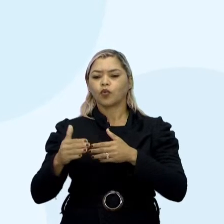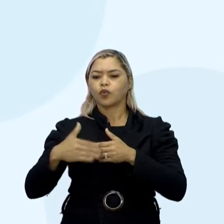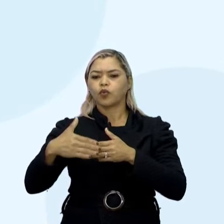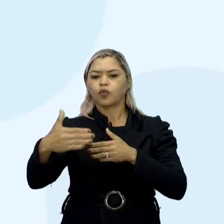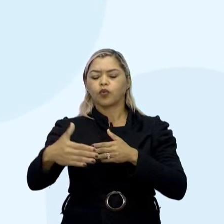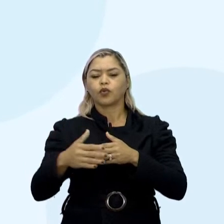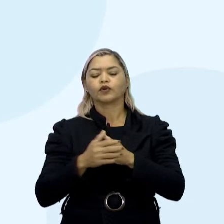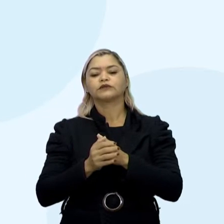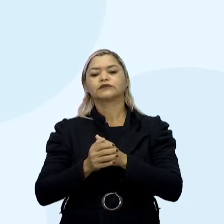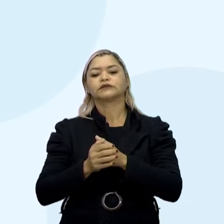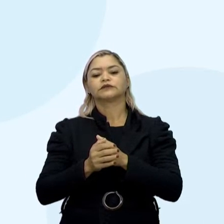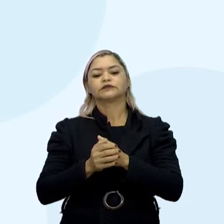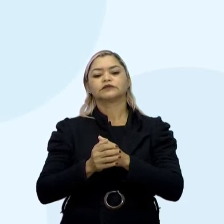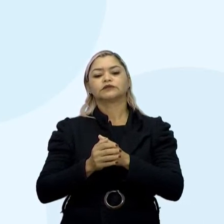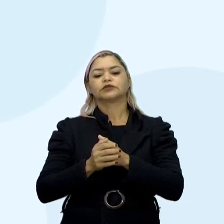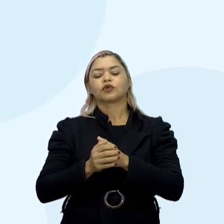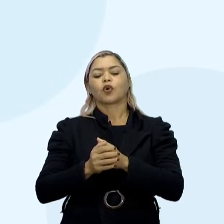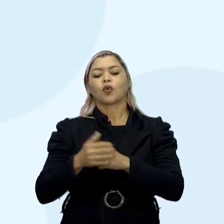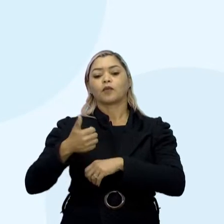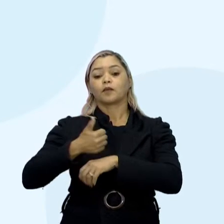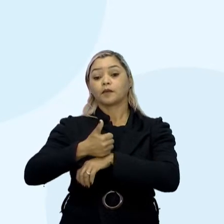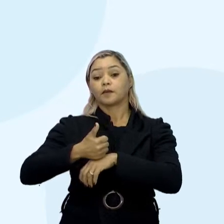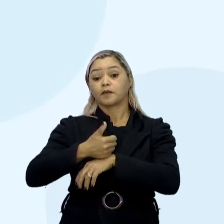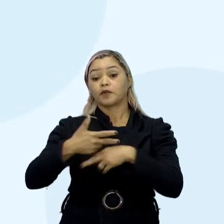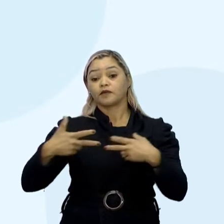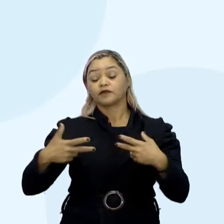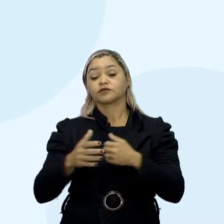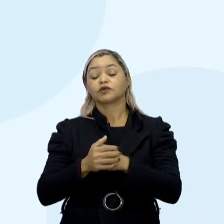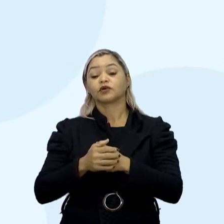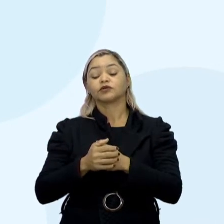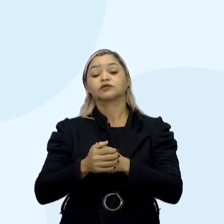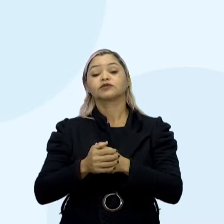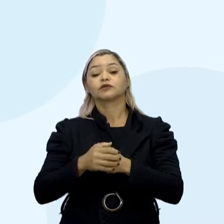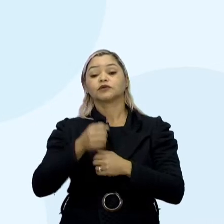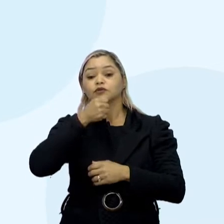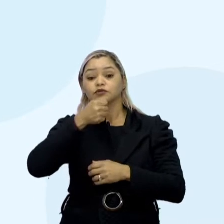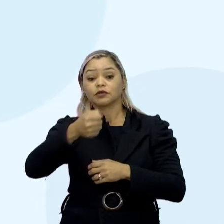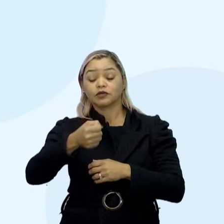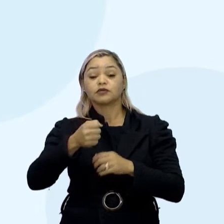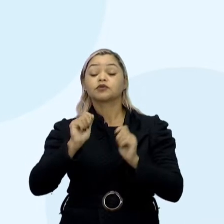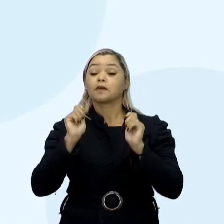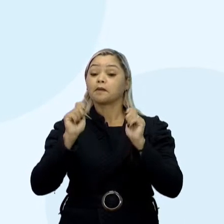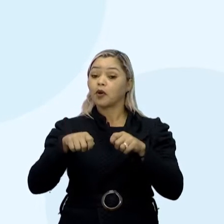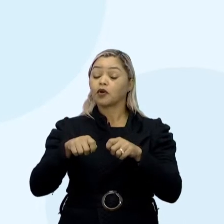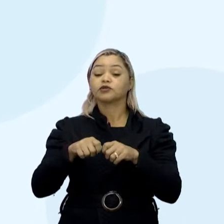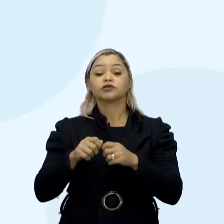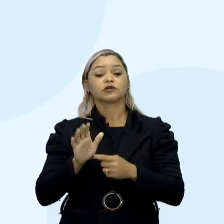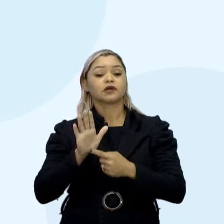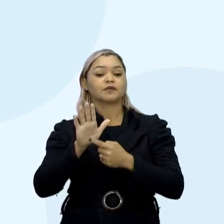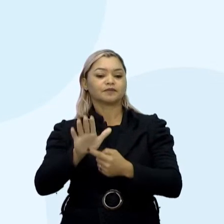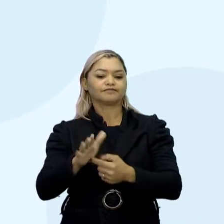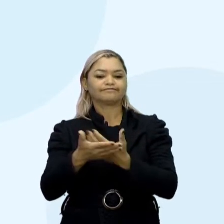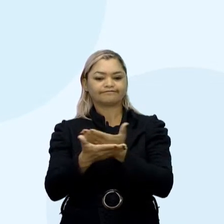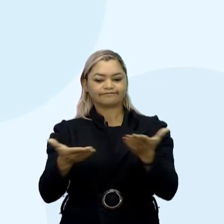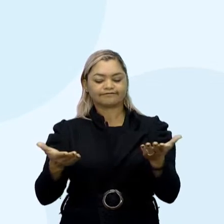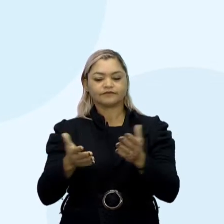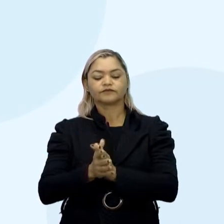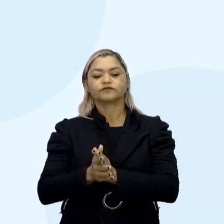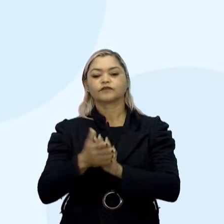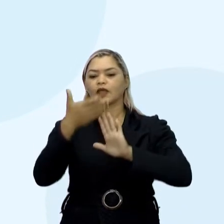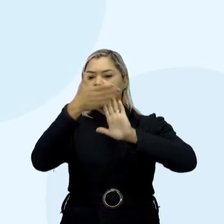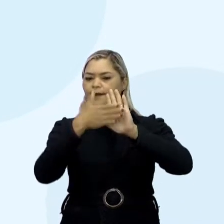da unidade com profissões que o campo jornalístico pode proporcionar a eles. Apresentar